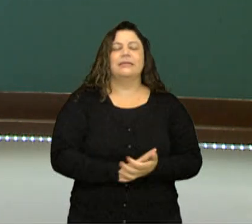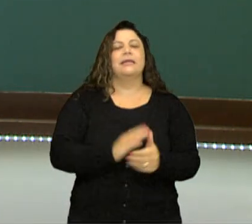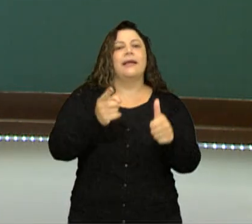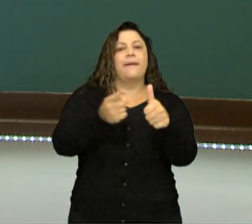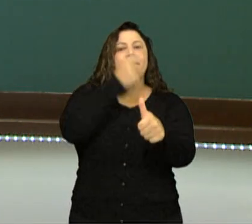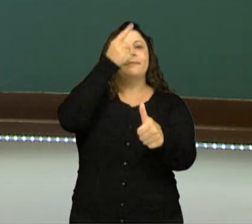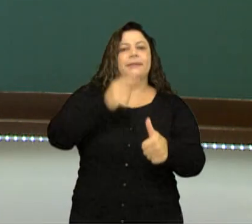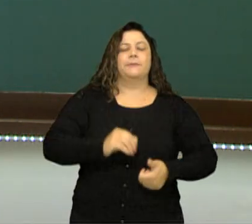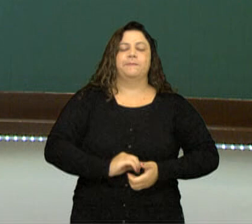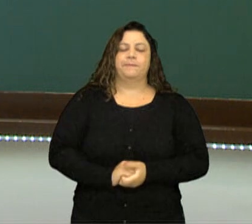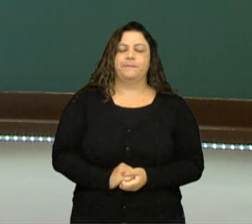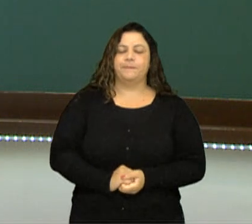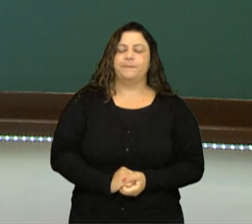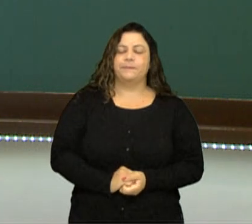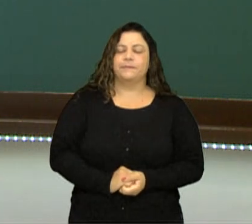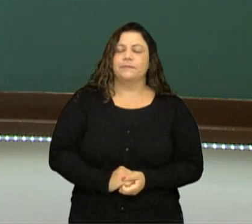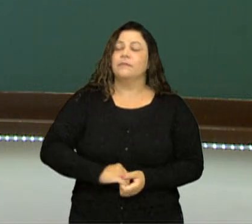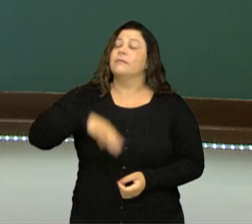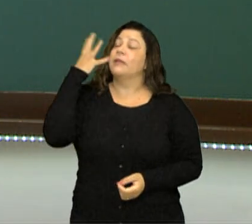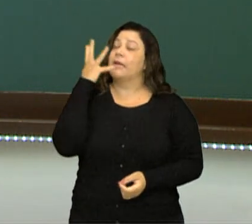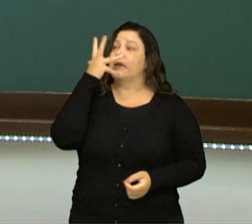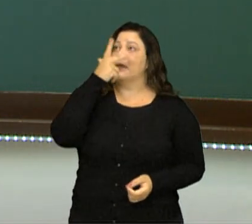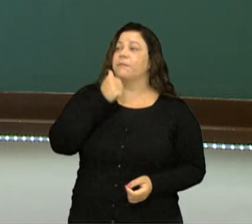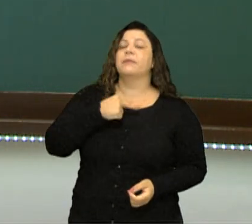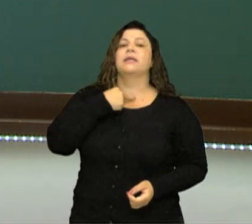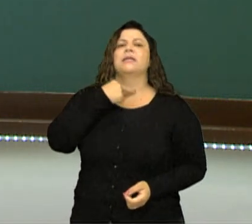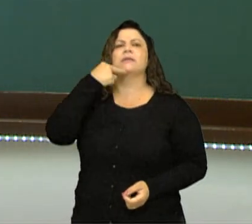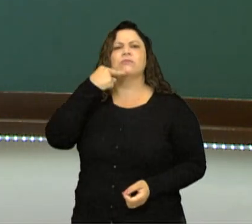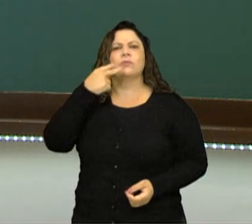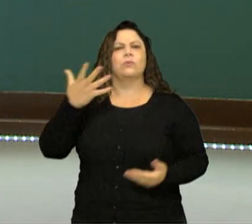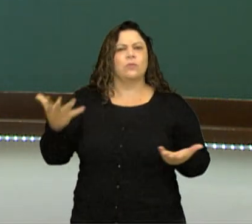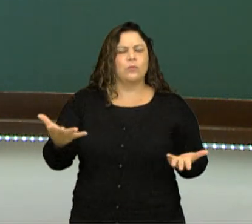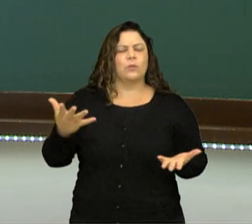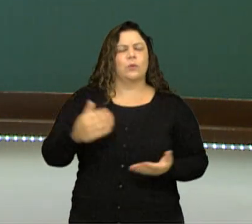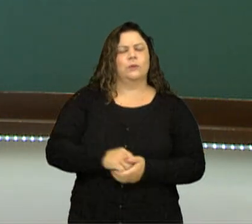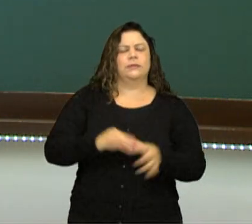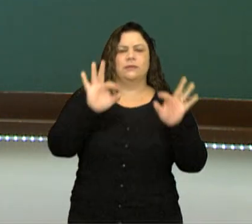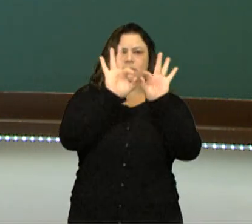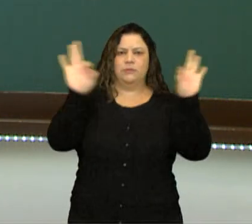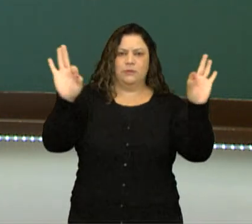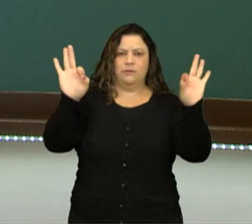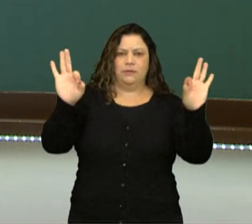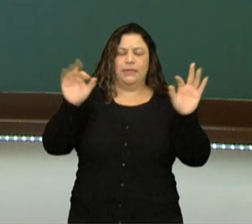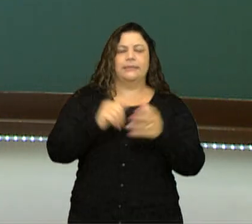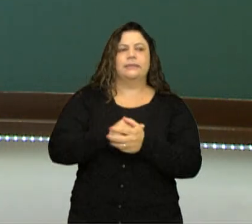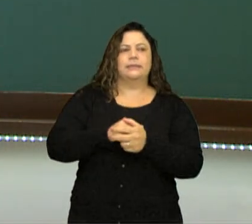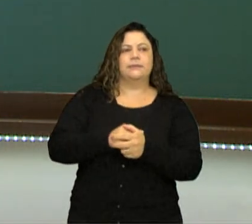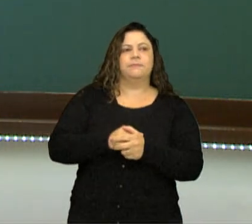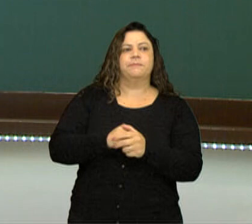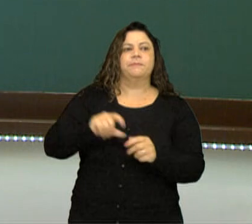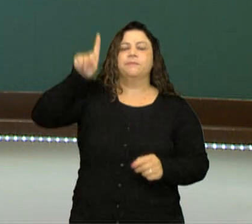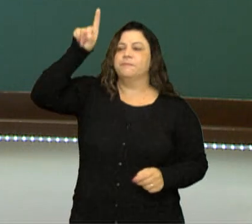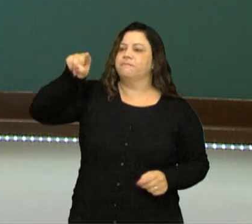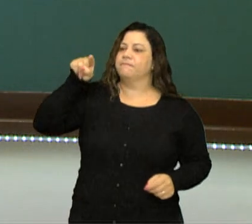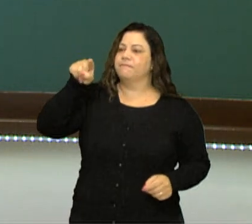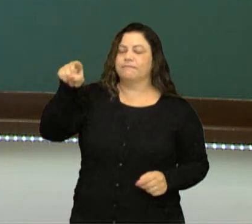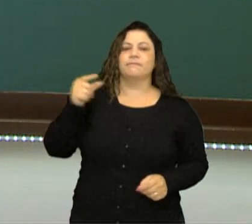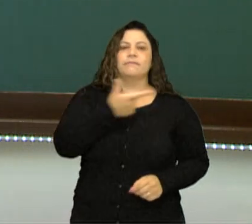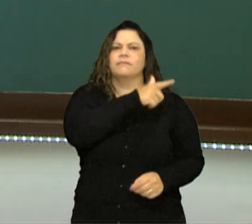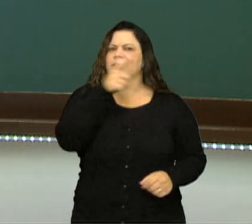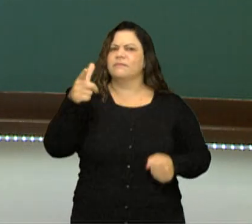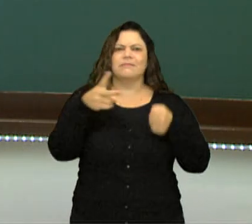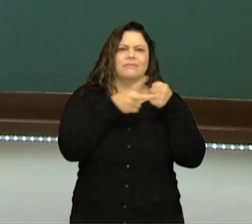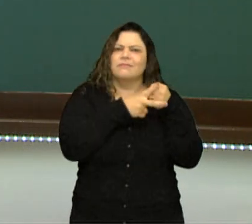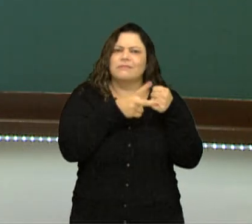bela voz! É uma frase exclamativa e ela não apresenta verbo. Nós